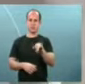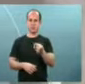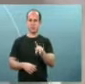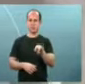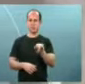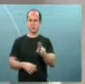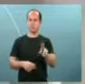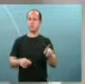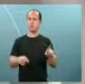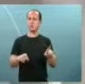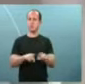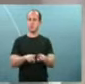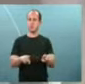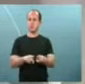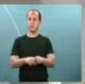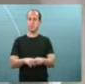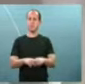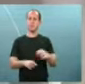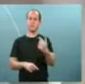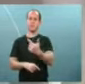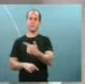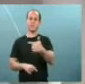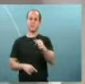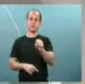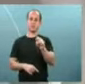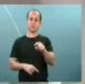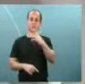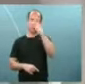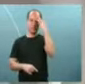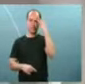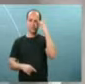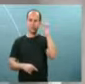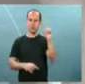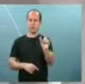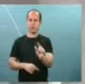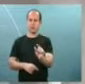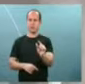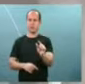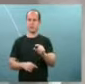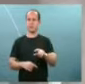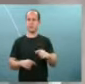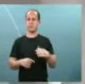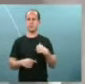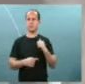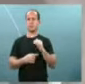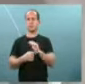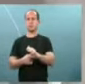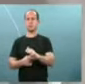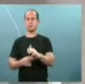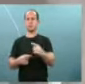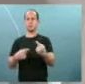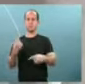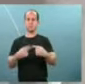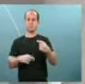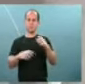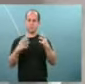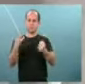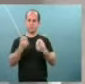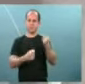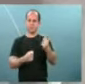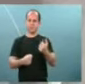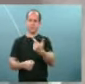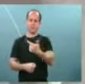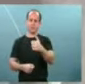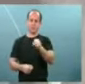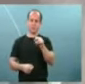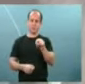significa que 28 mil pessoas, com a redução do que foi apontado no programa do leite, significa que 28